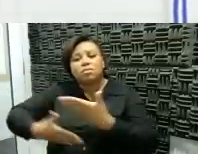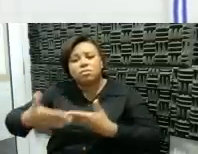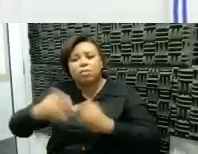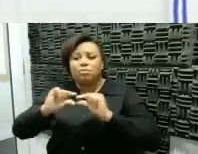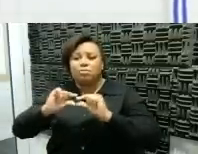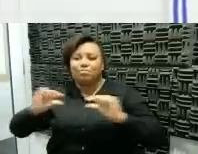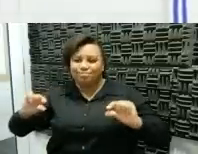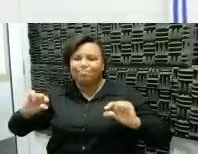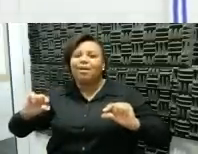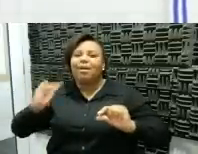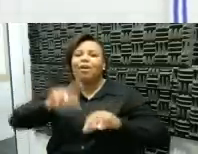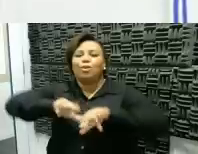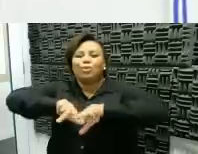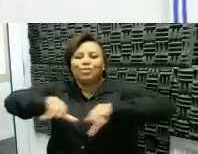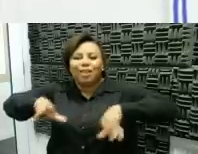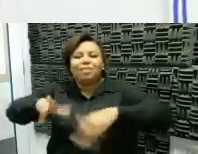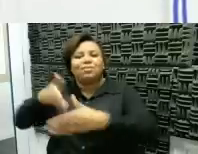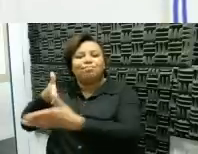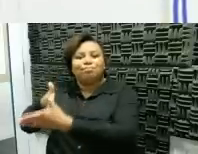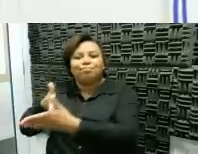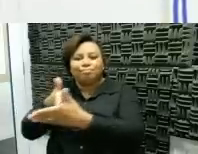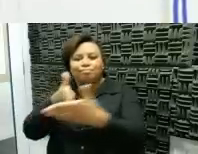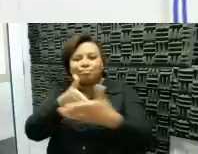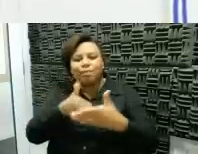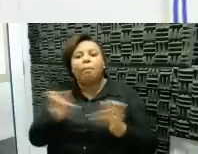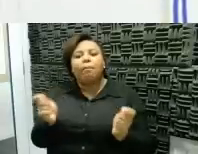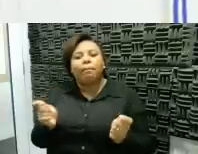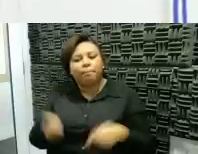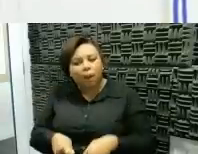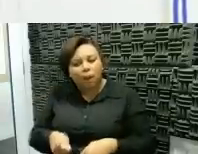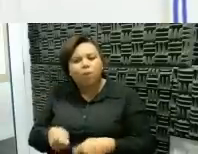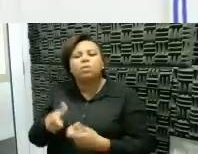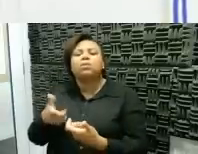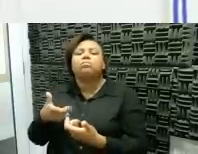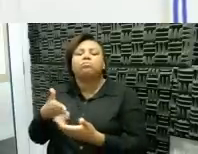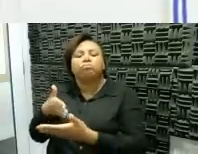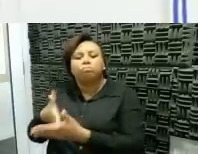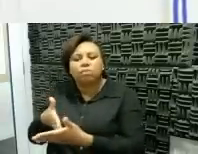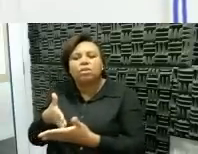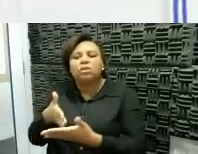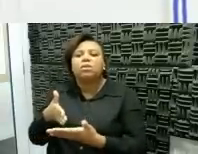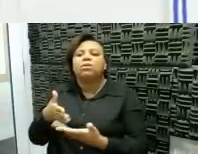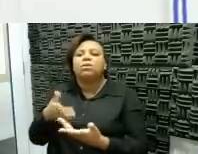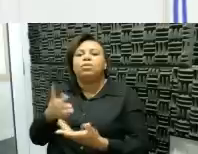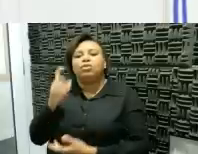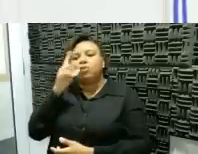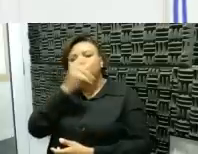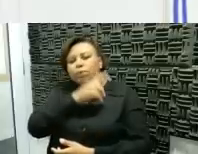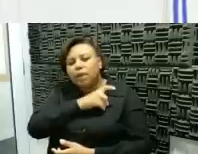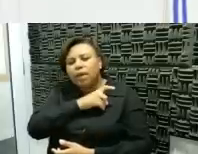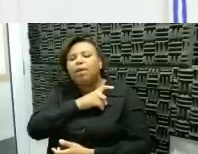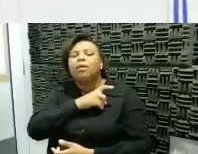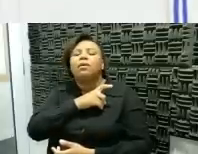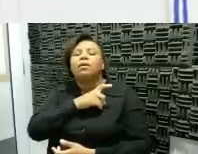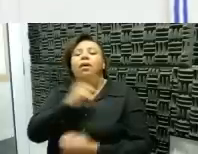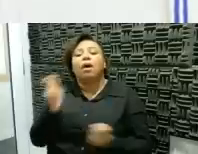Barreiras podem obstruir podem eh limitar as condições das dessas